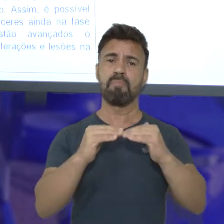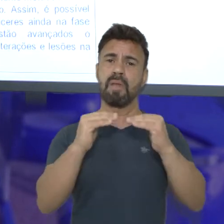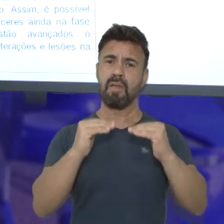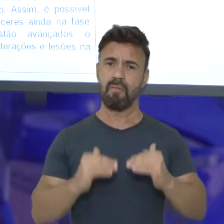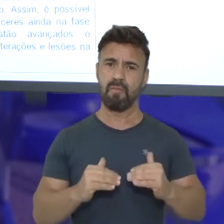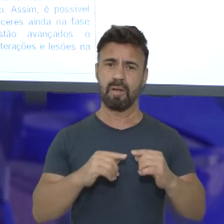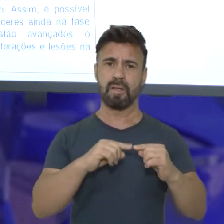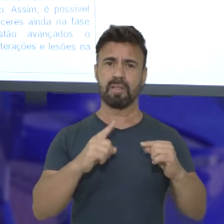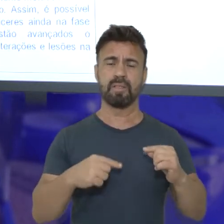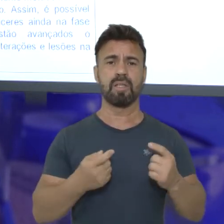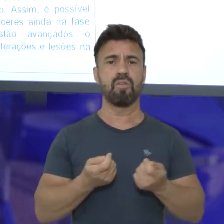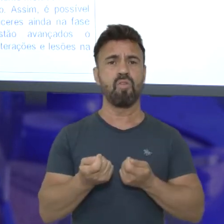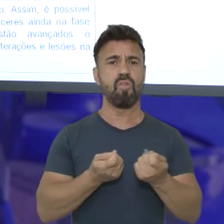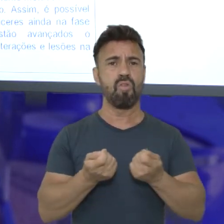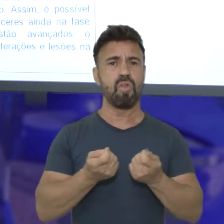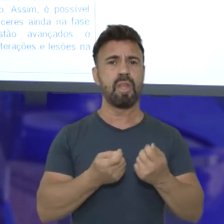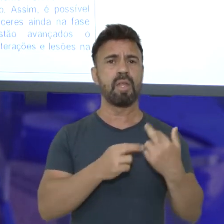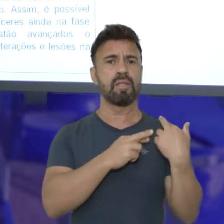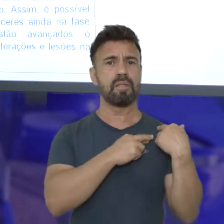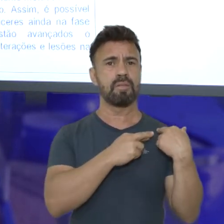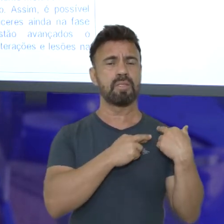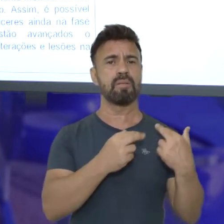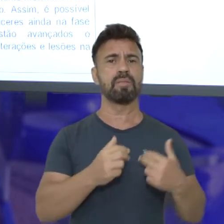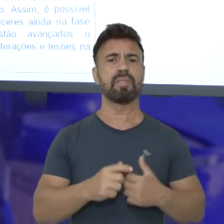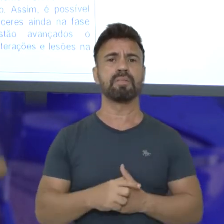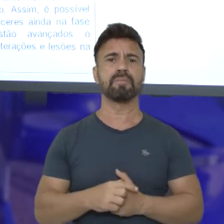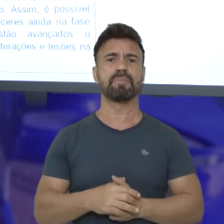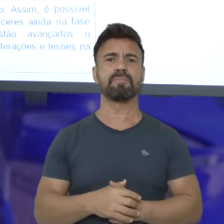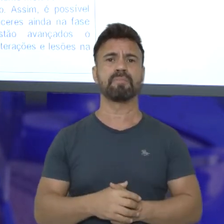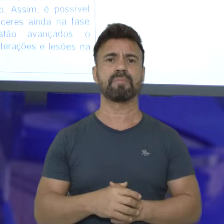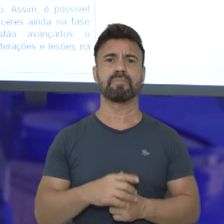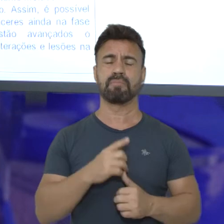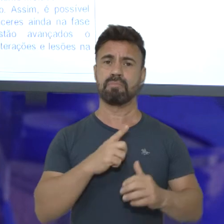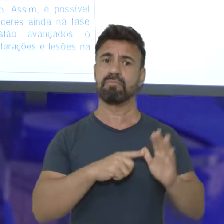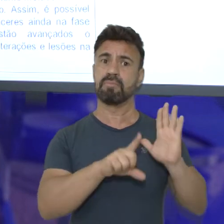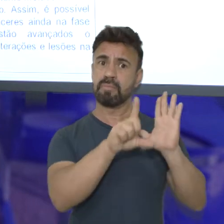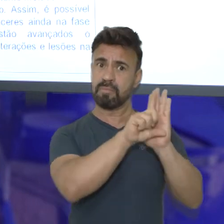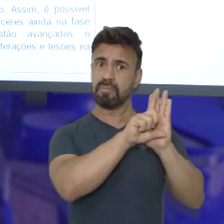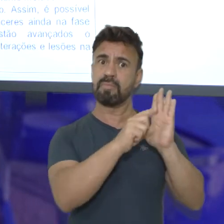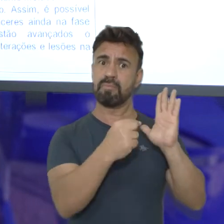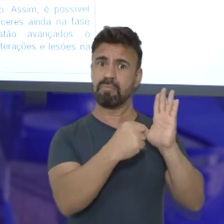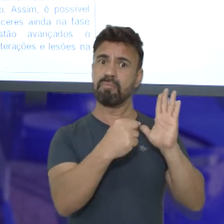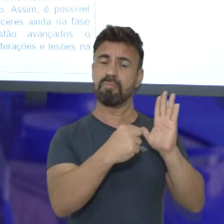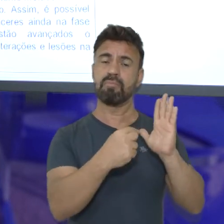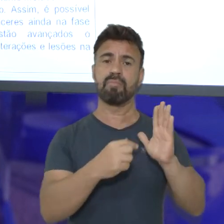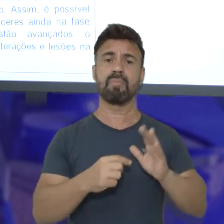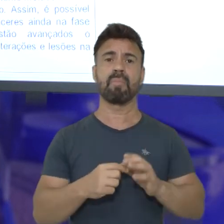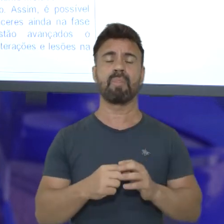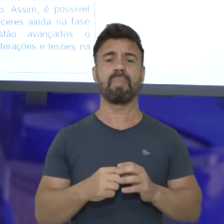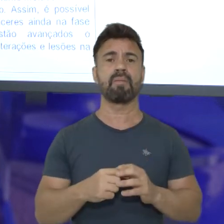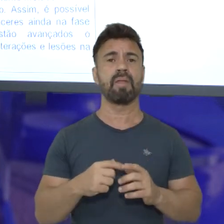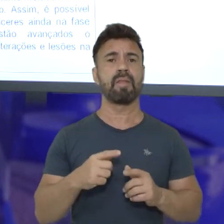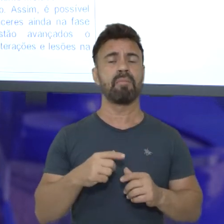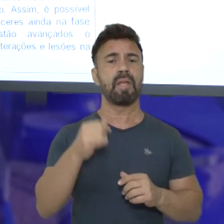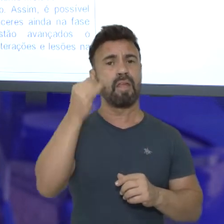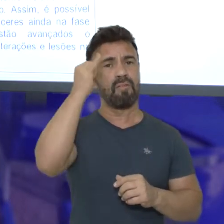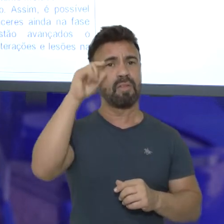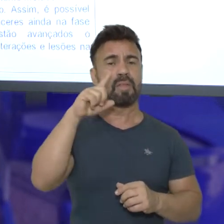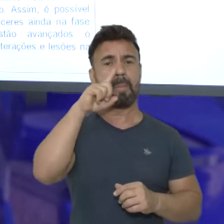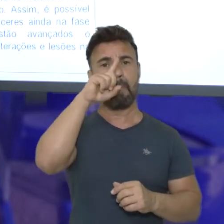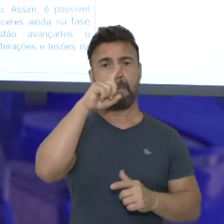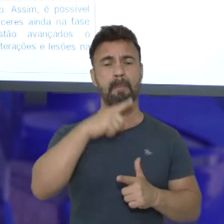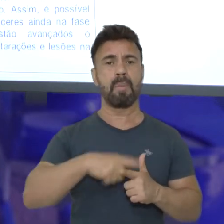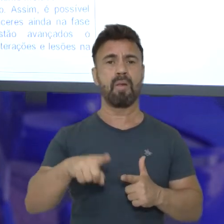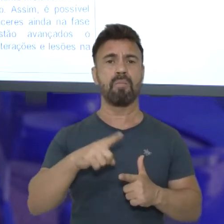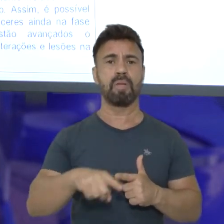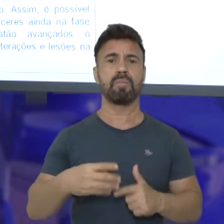com bastante controle, com bastante responsabilidade dentro da lei, para que não se coloque em risco vidas, né,